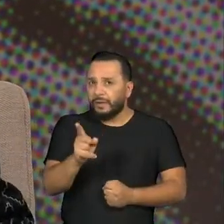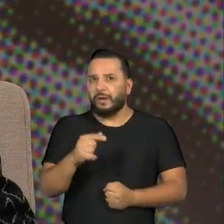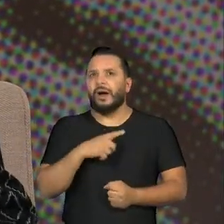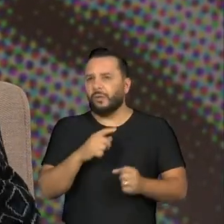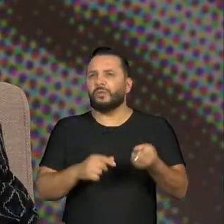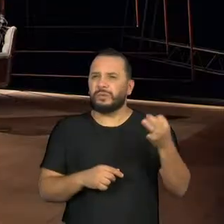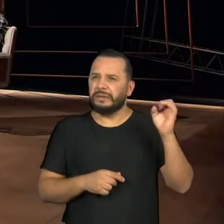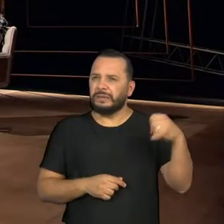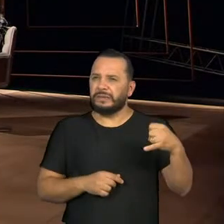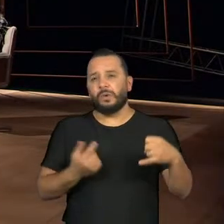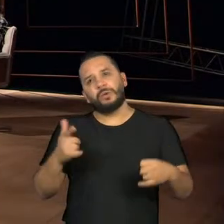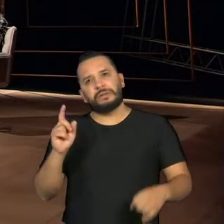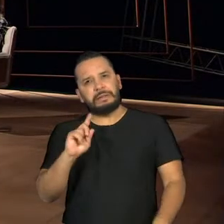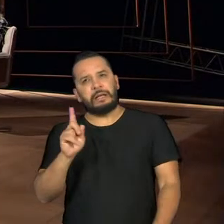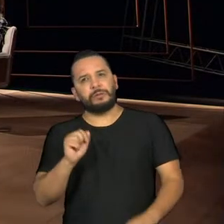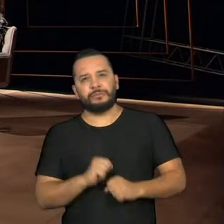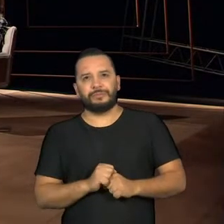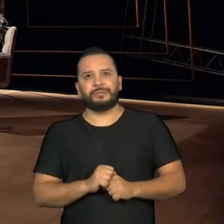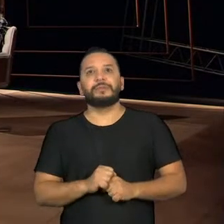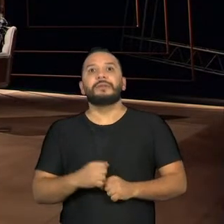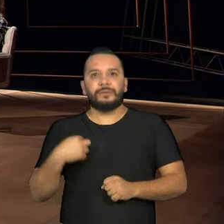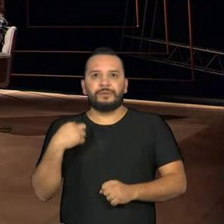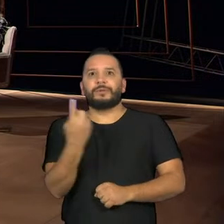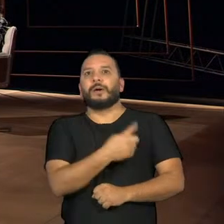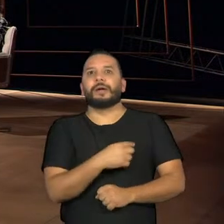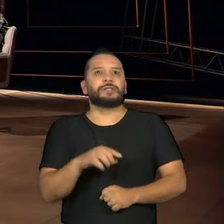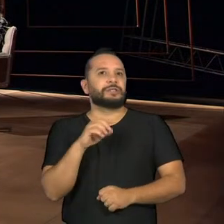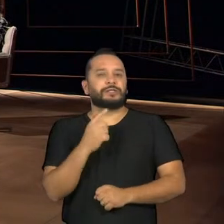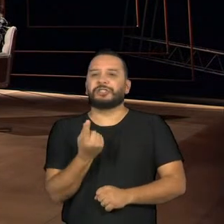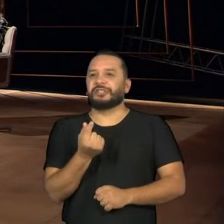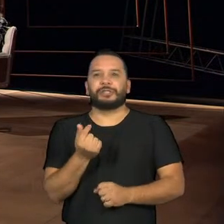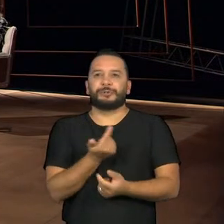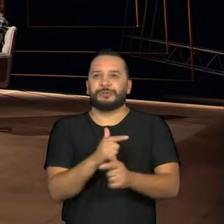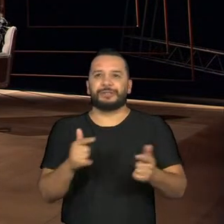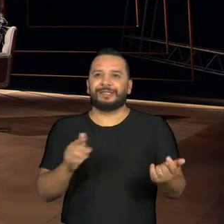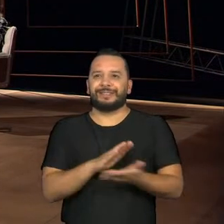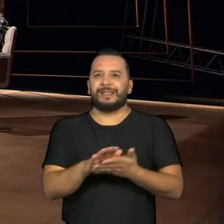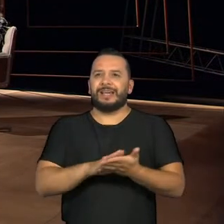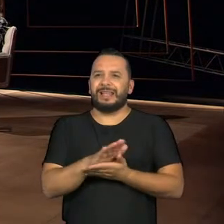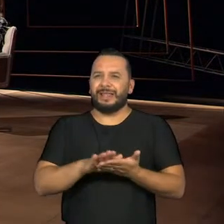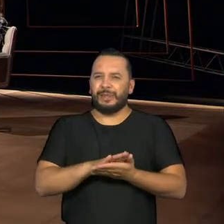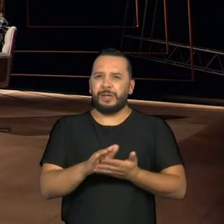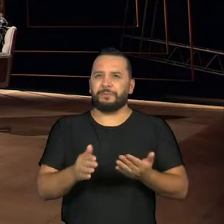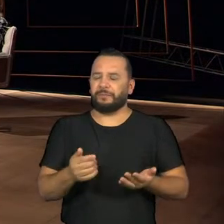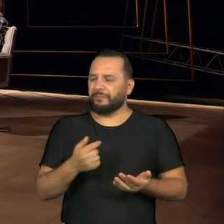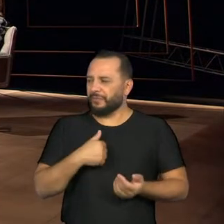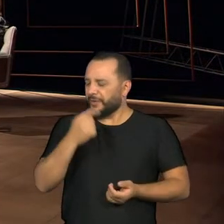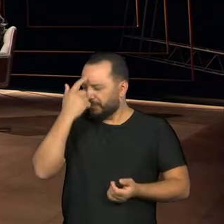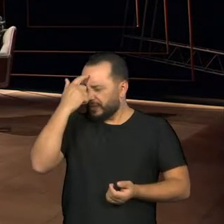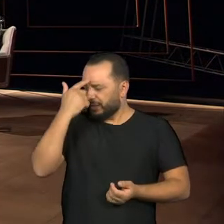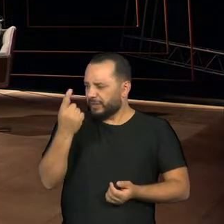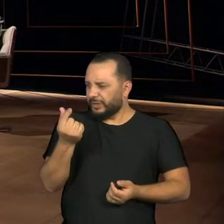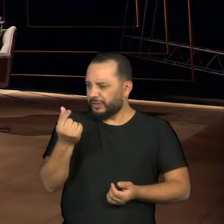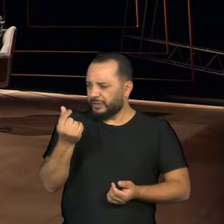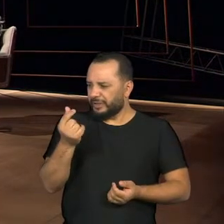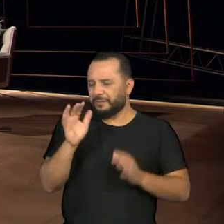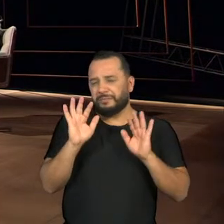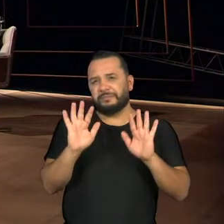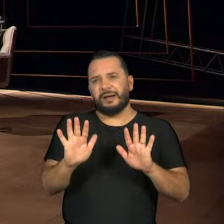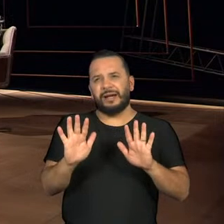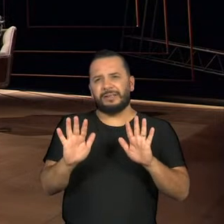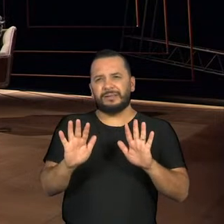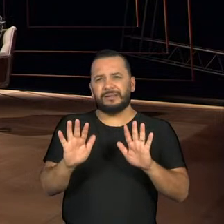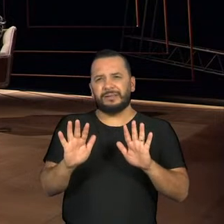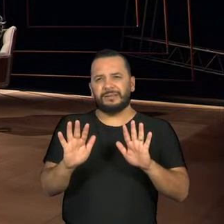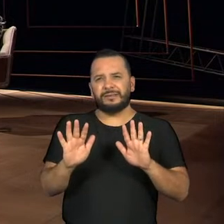disseram sim, alguns disseram não. A gente era muito ferrado de grana, mas eu pensei comigo, não só pela grana, eu vou aprender com